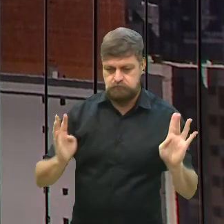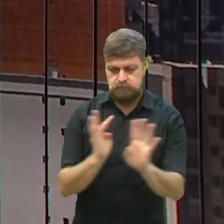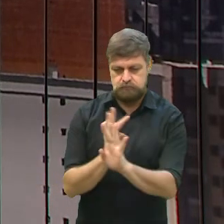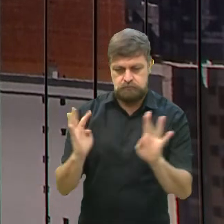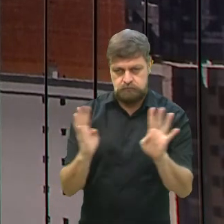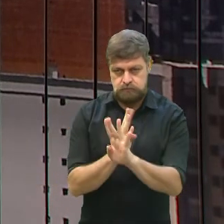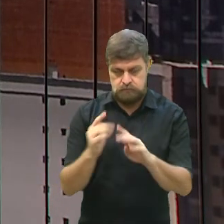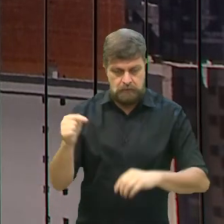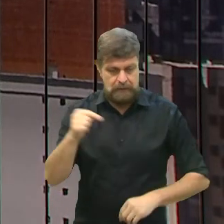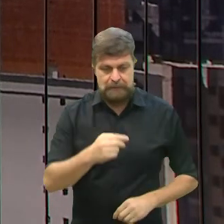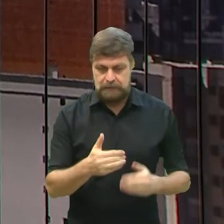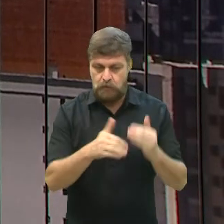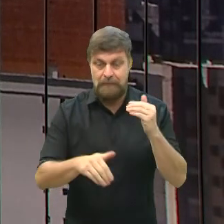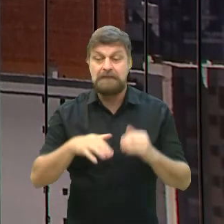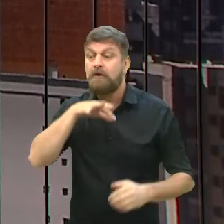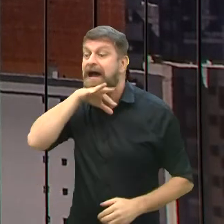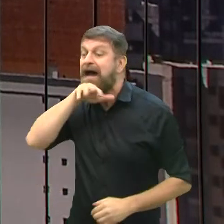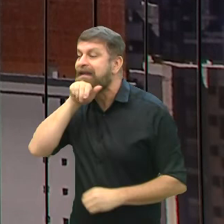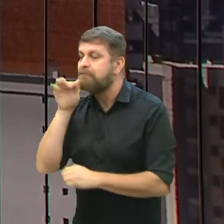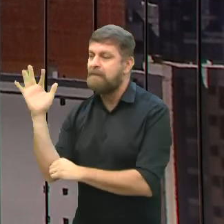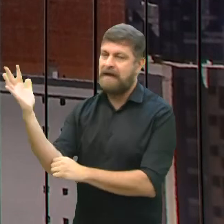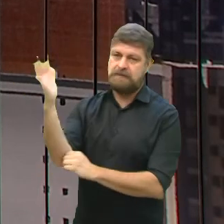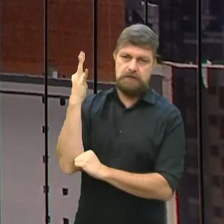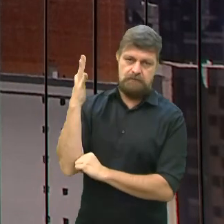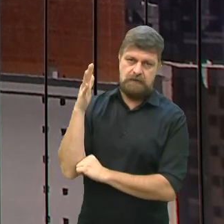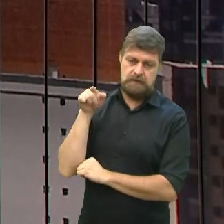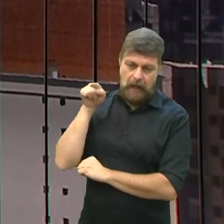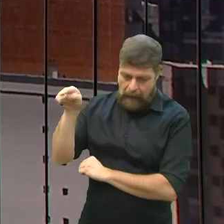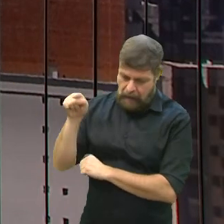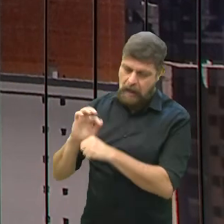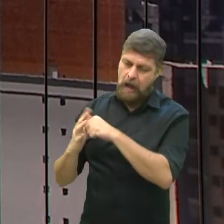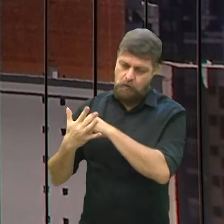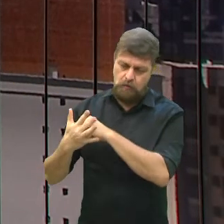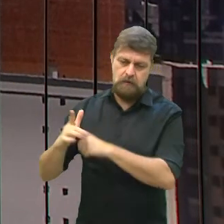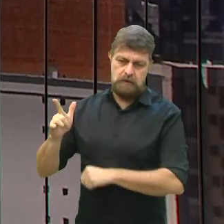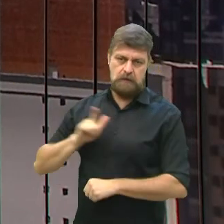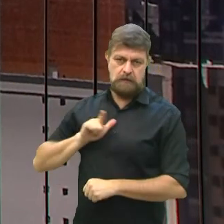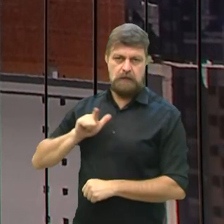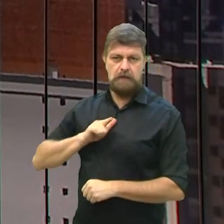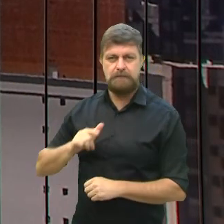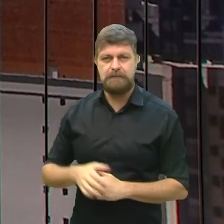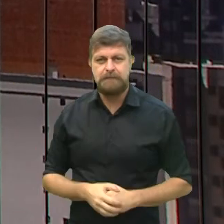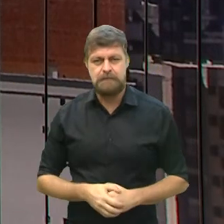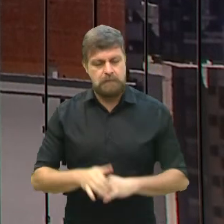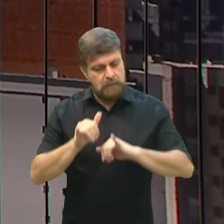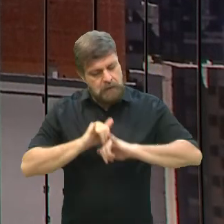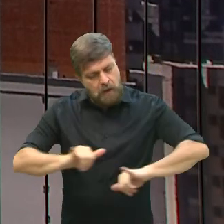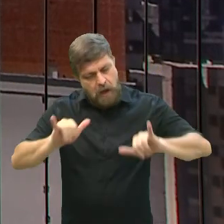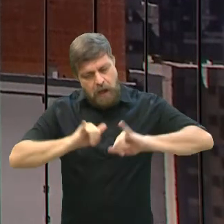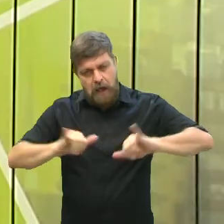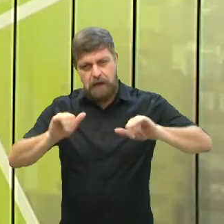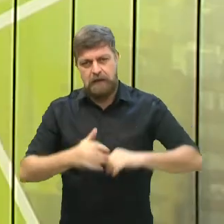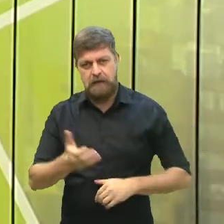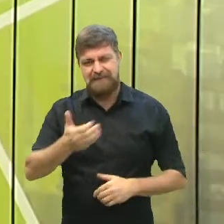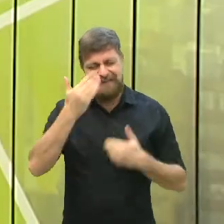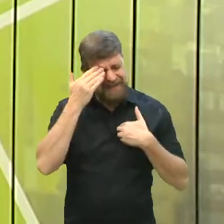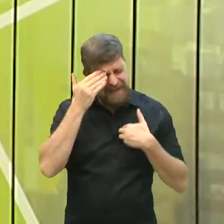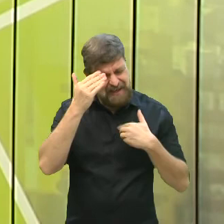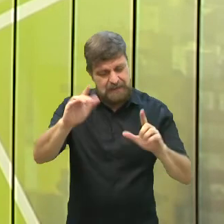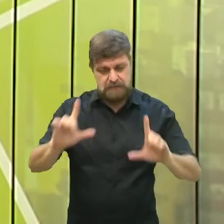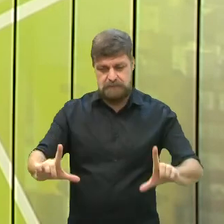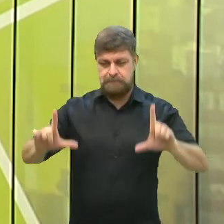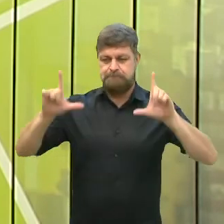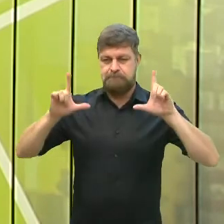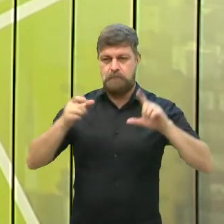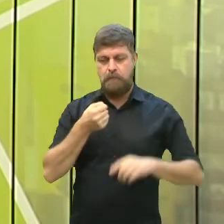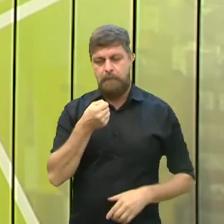apenas nas populações de animais selvagens. Perfeito. Ficou então o recado aí, Rogério. Eu quero muito agradecer a sua